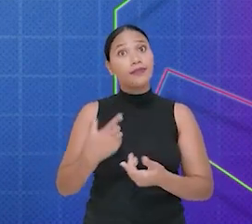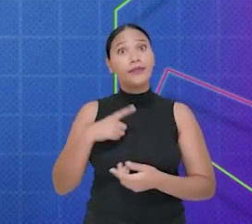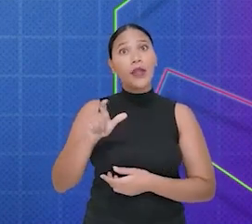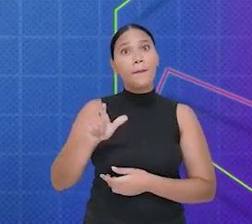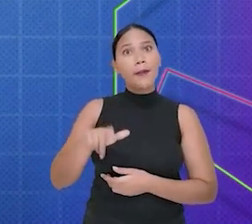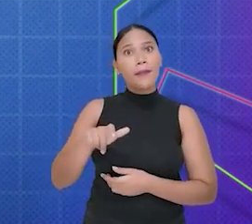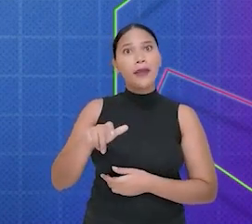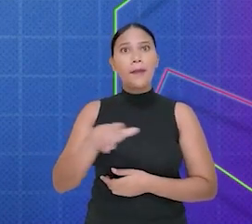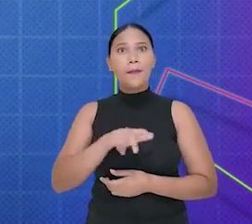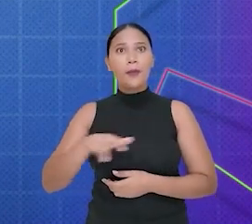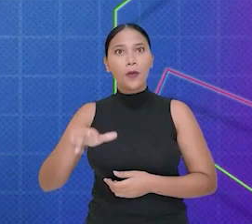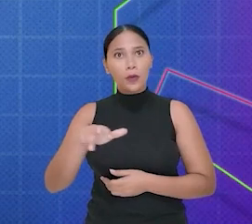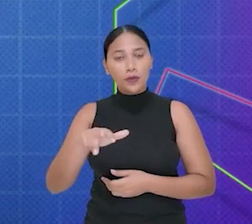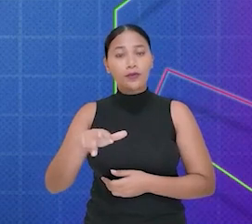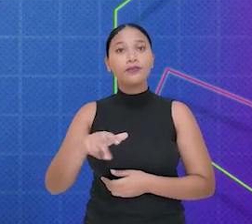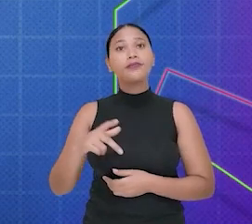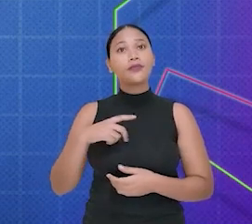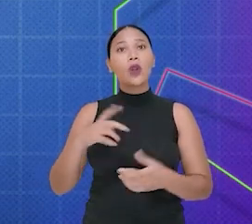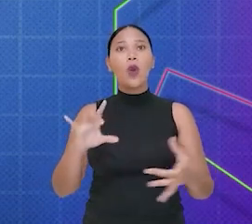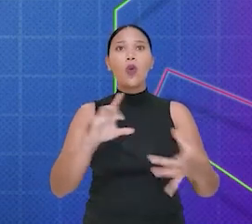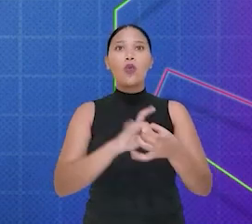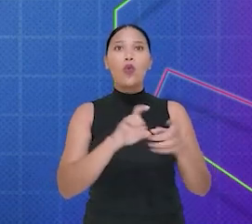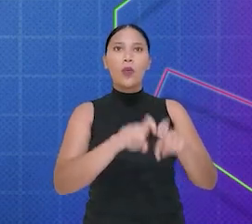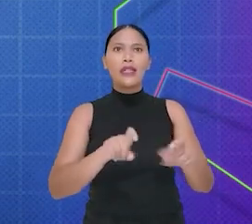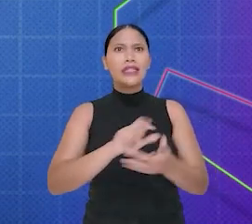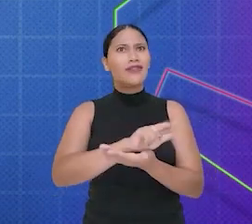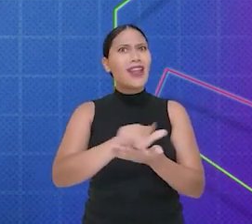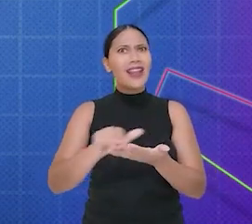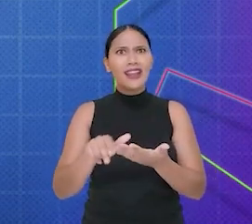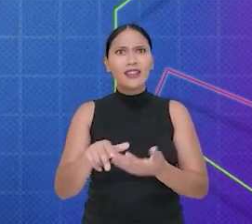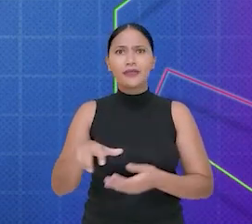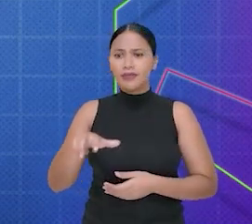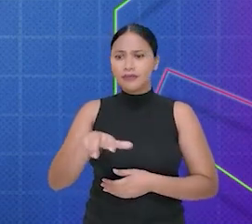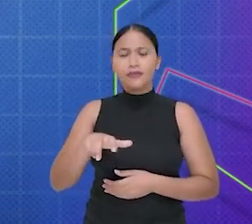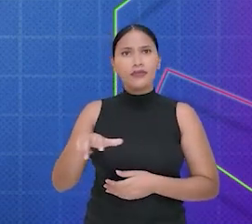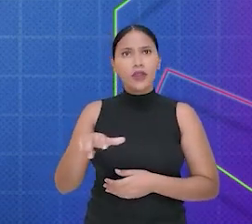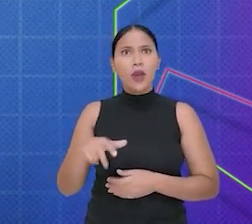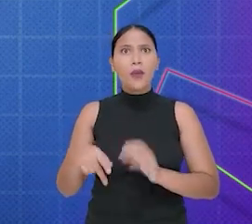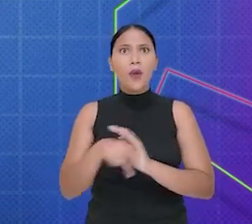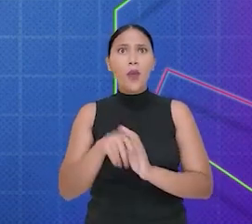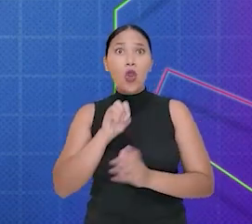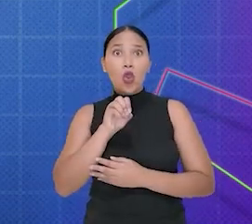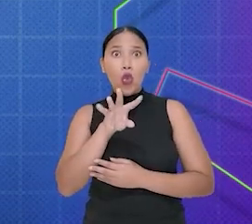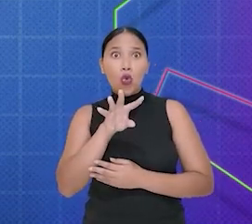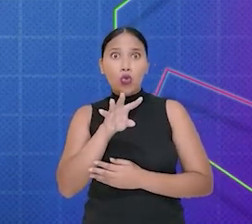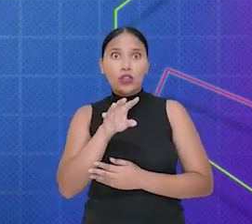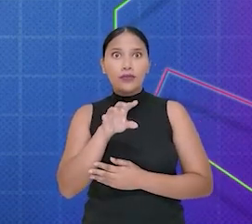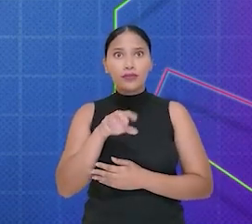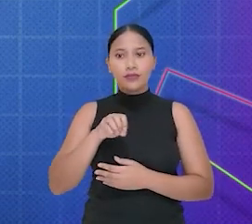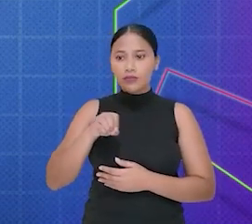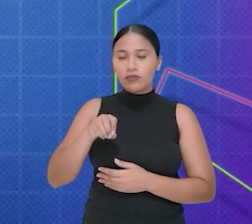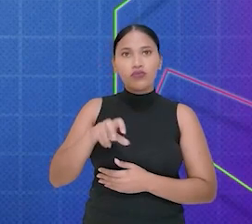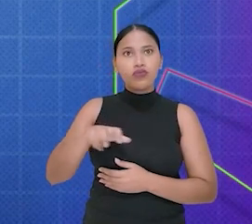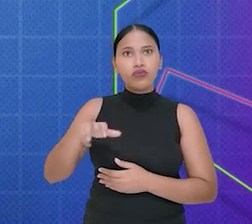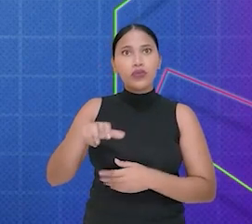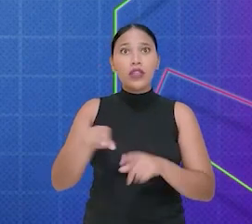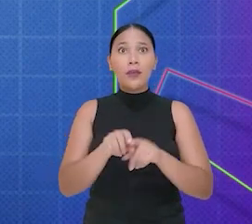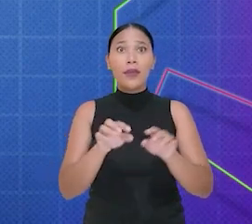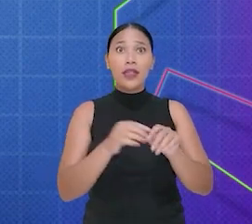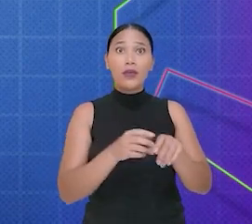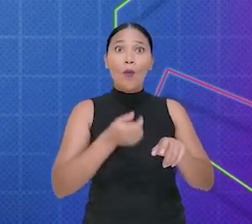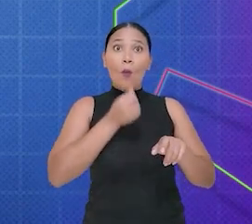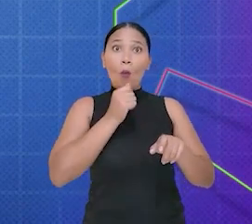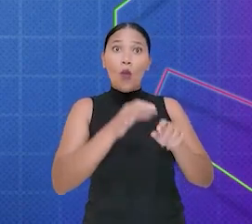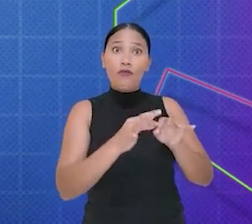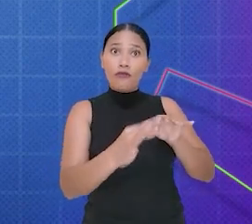computador, através de cliques e de alguns movimentos. Existem diferentes tipos, como o mouse óptico, que usa luz para detectar os movimentos,